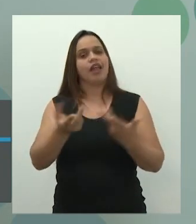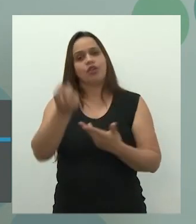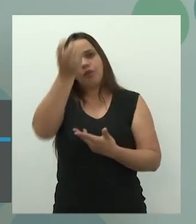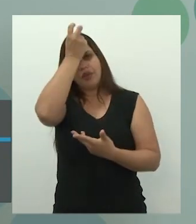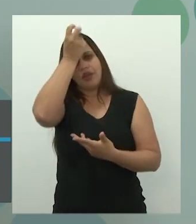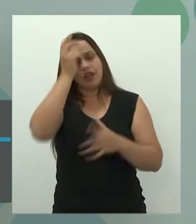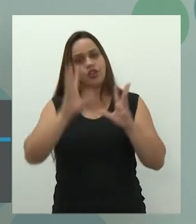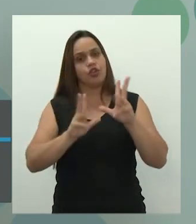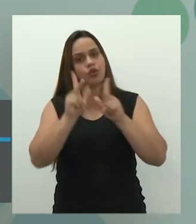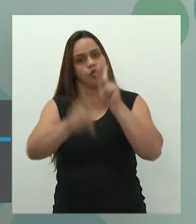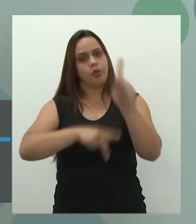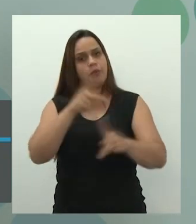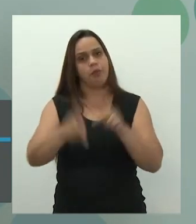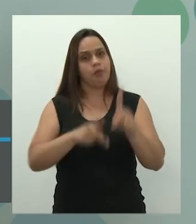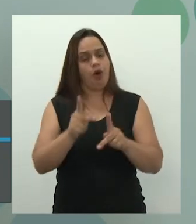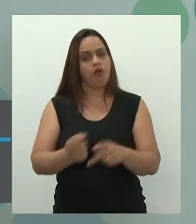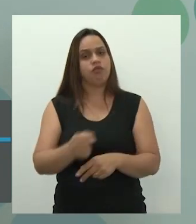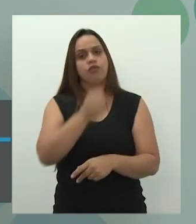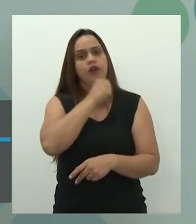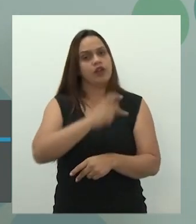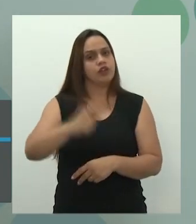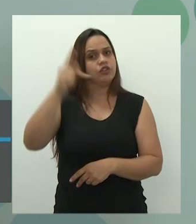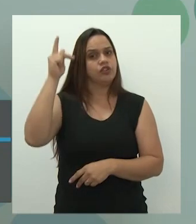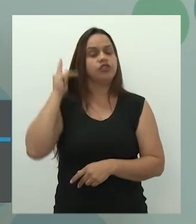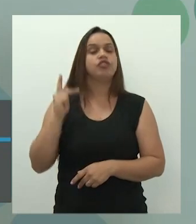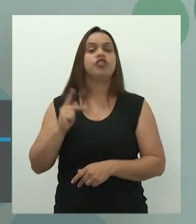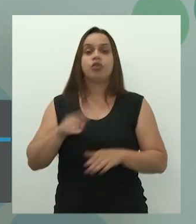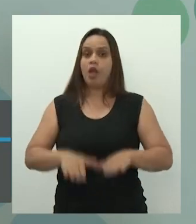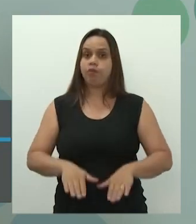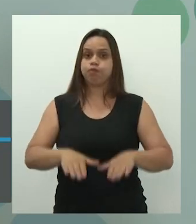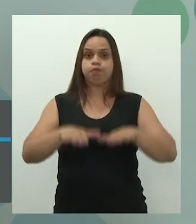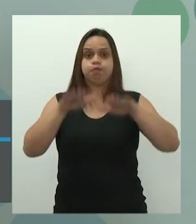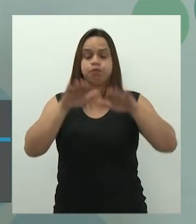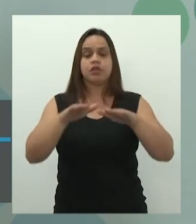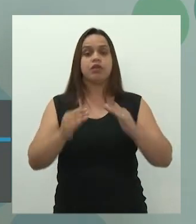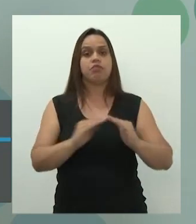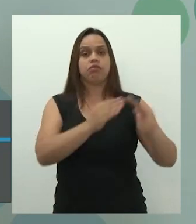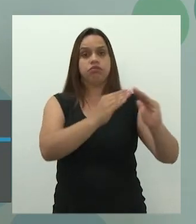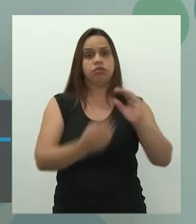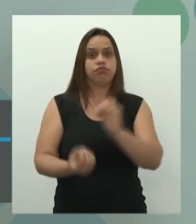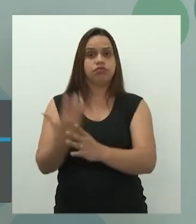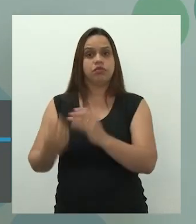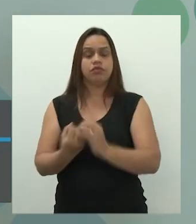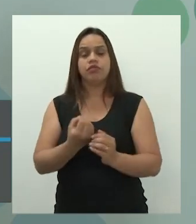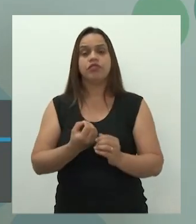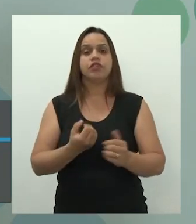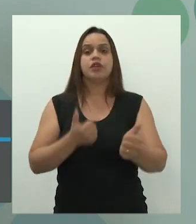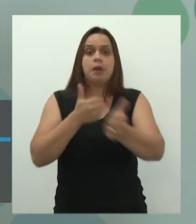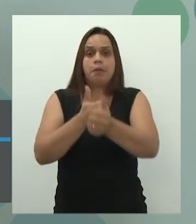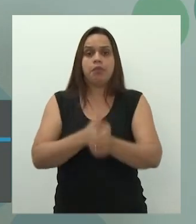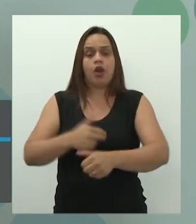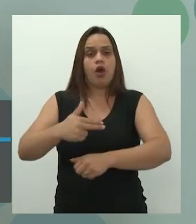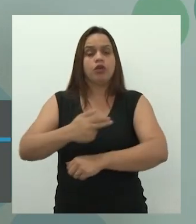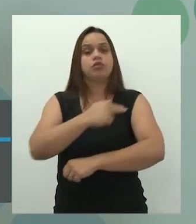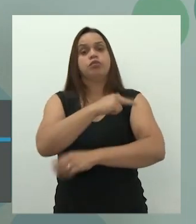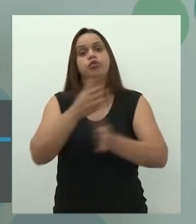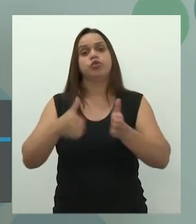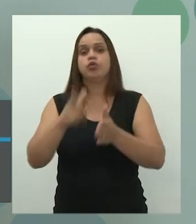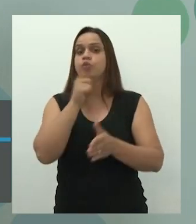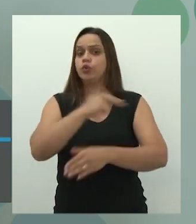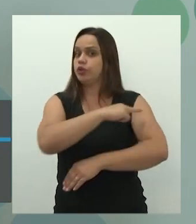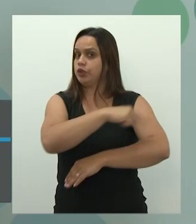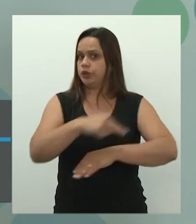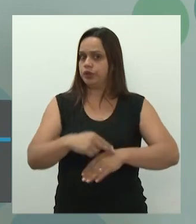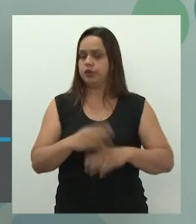civilizações antigas que cresceram aí ao redor desses rios. Então, assim, vamos pensar o seguinte: se eu sou